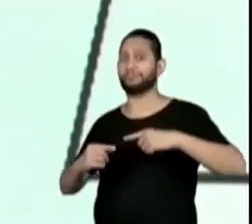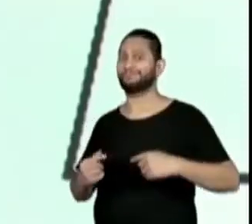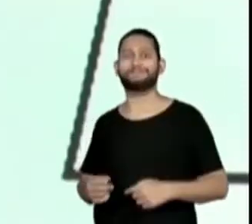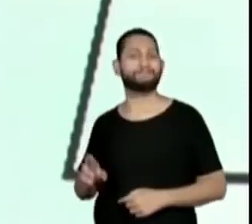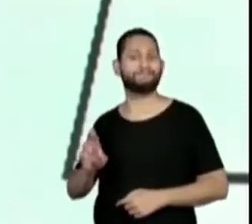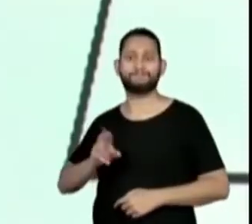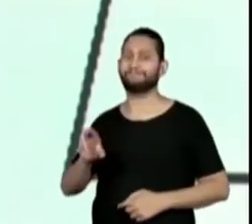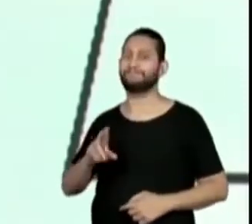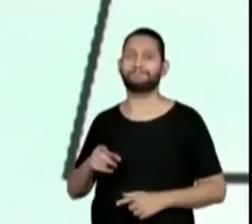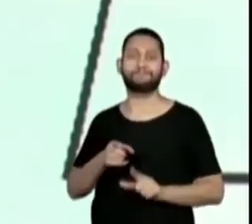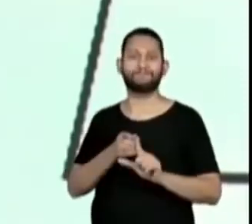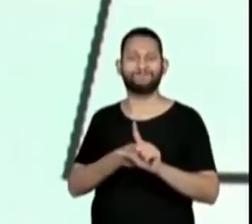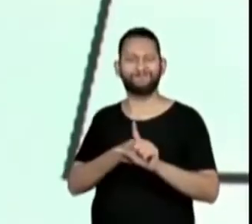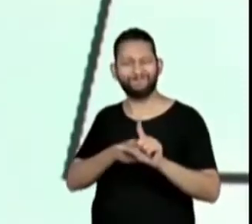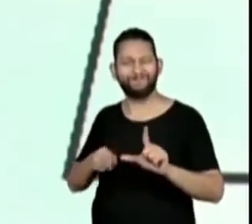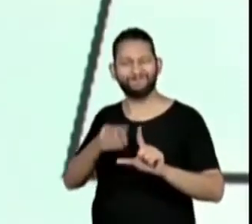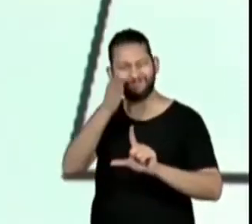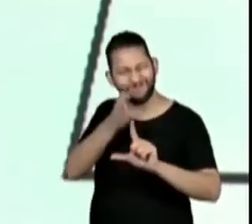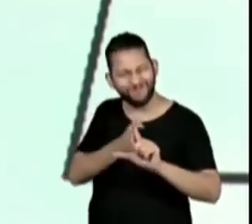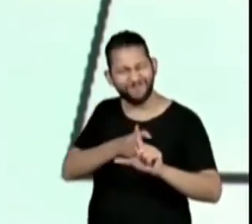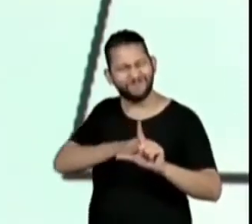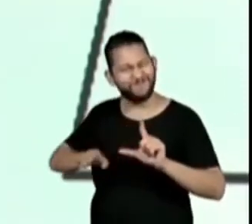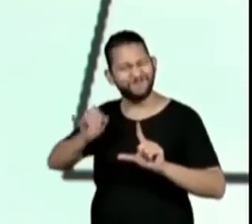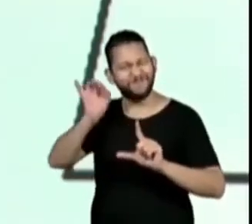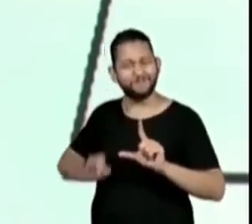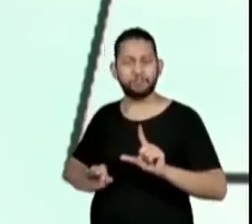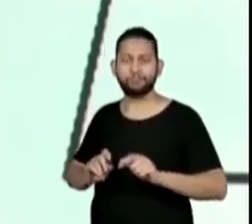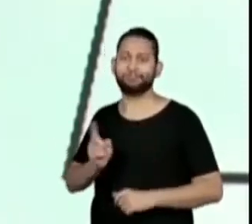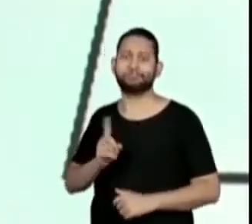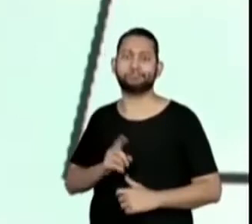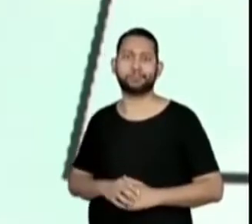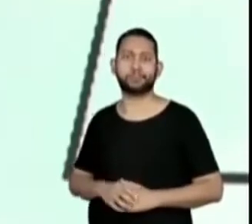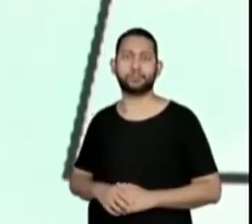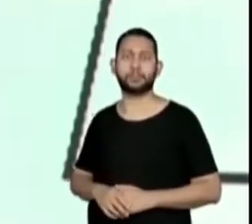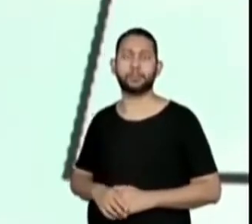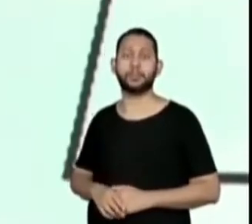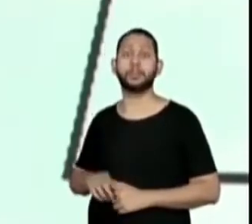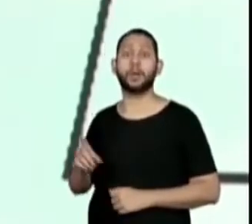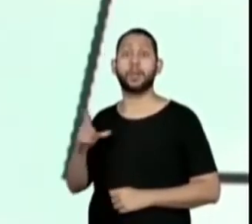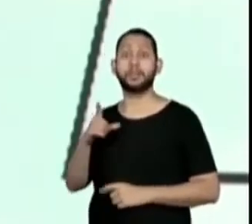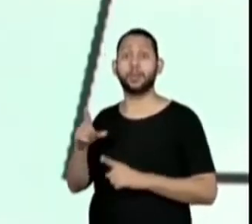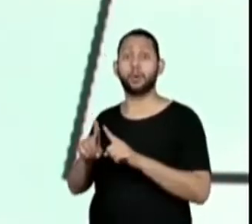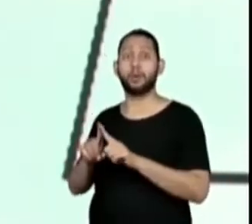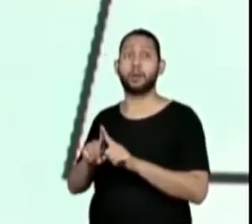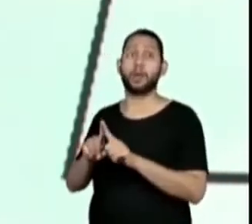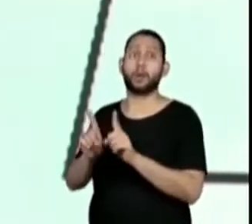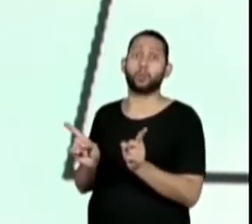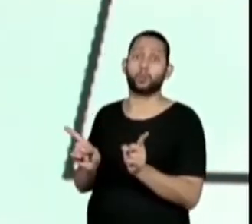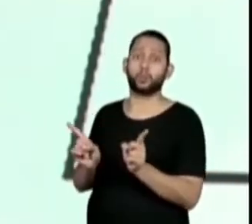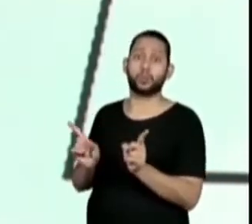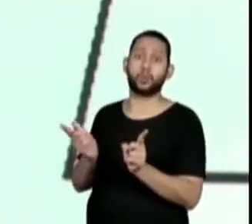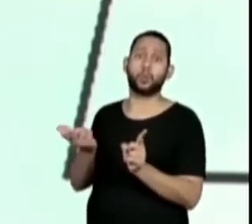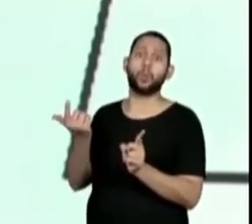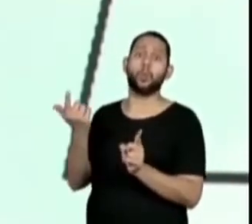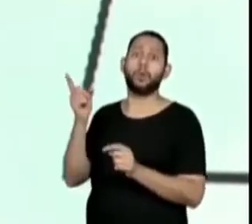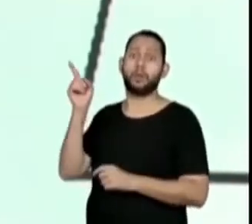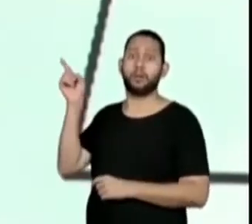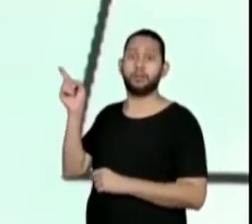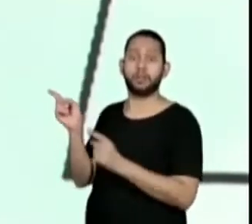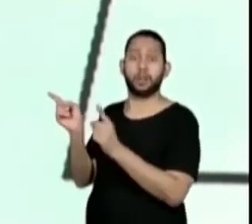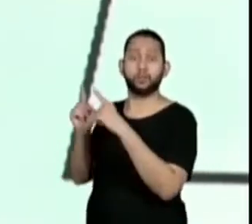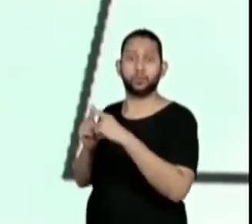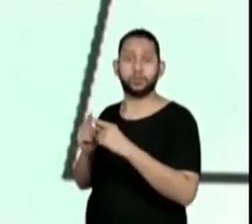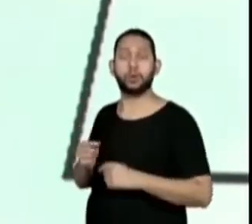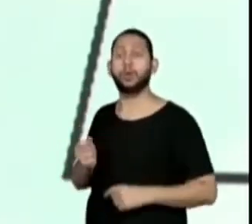também não é um ângulo reto, ó, tá inclinado. Esse aqui é um ângulo agudo e ali é um ângulo obtuso. Quantos ângulos retos tem essa figura?